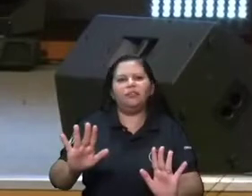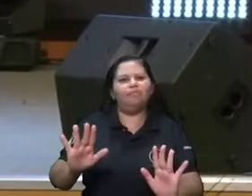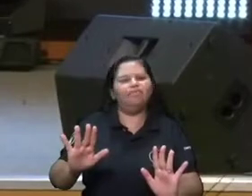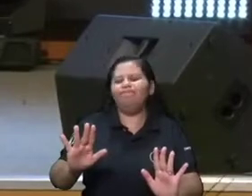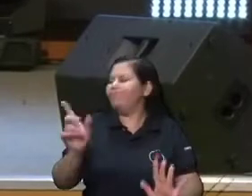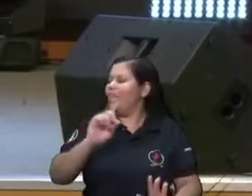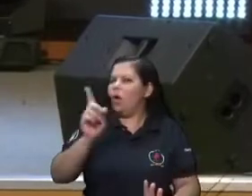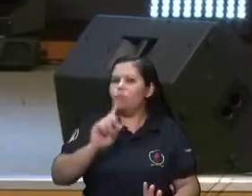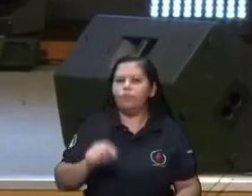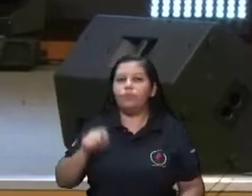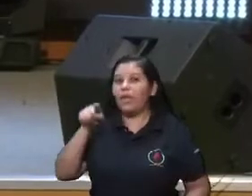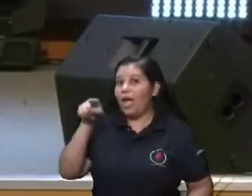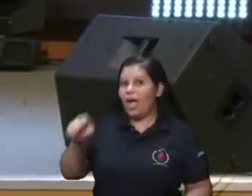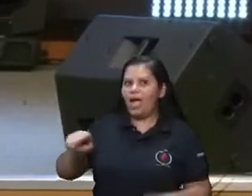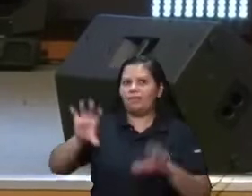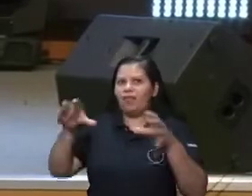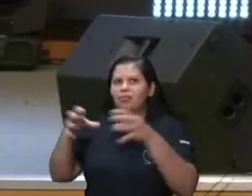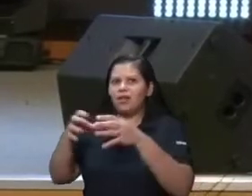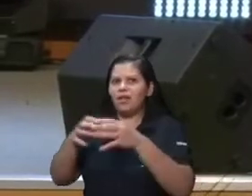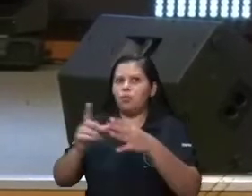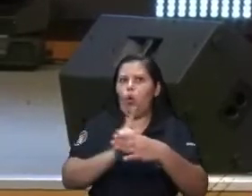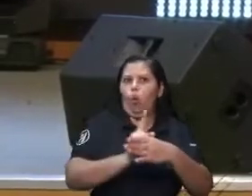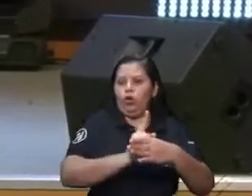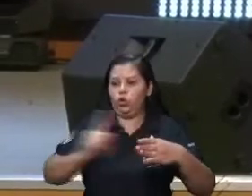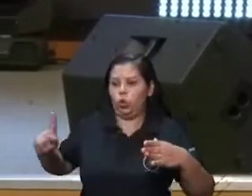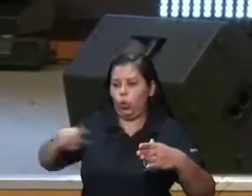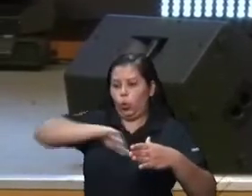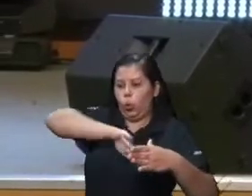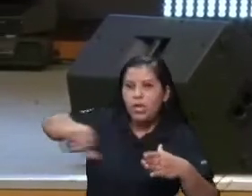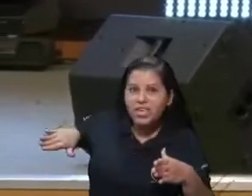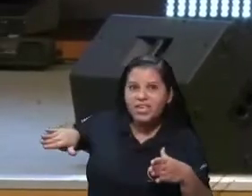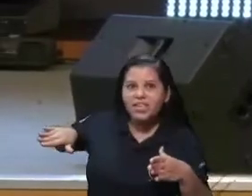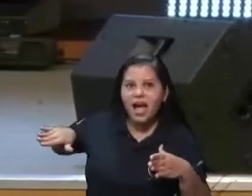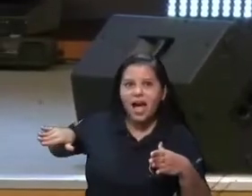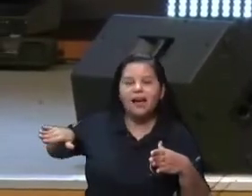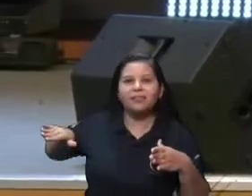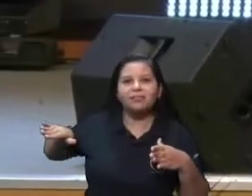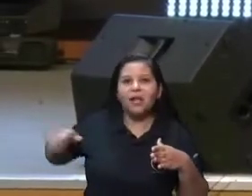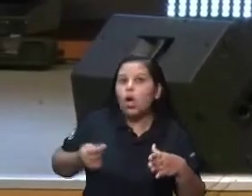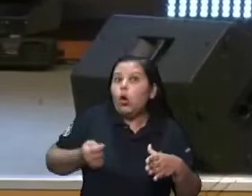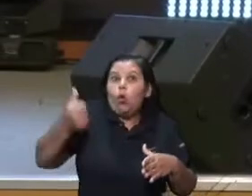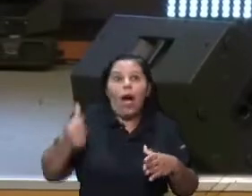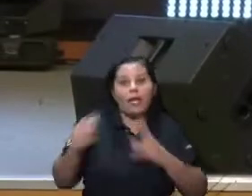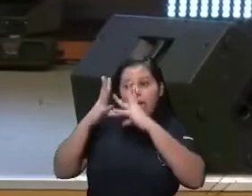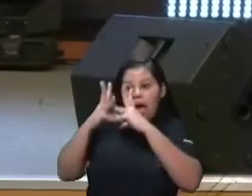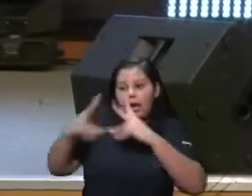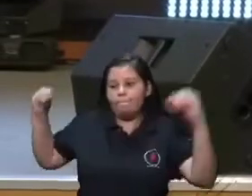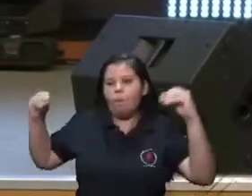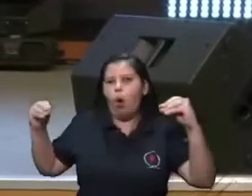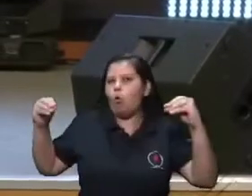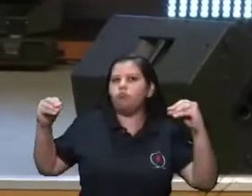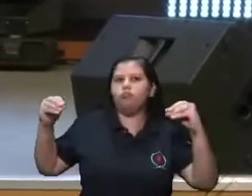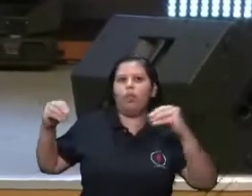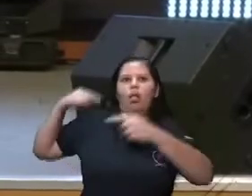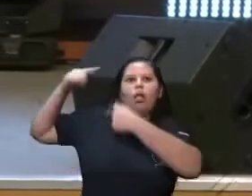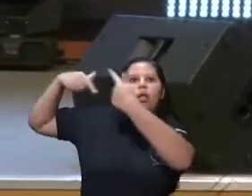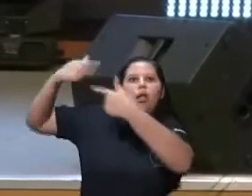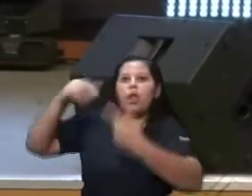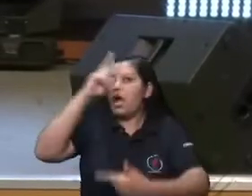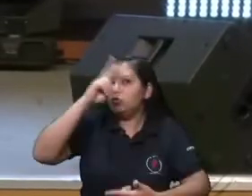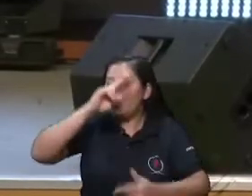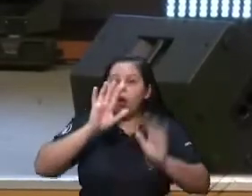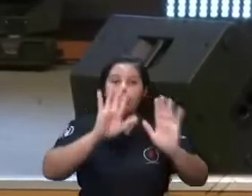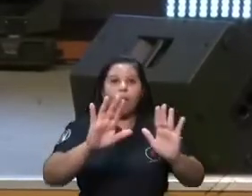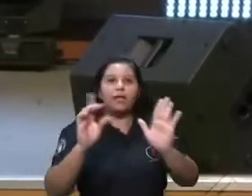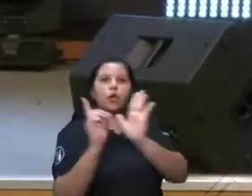Esta tribo deserdada por muitas vezes quase foi extinta na história de Israel. Mas em Deuteronômio